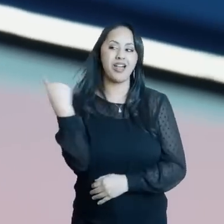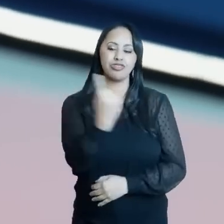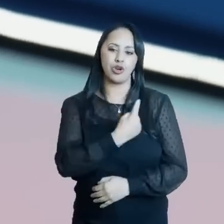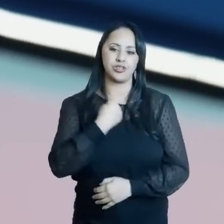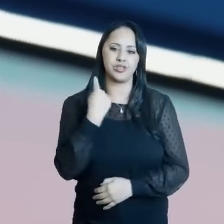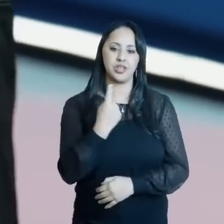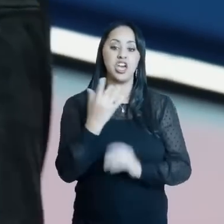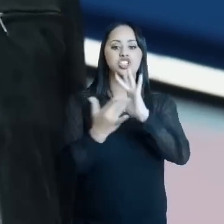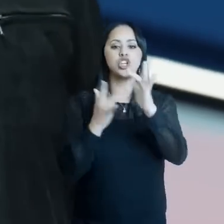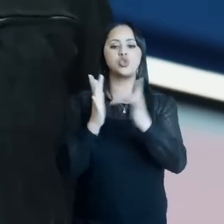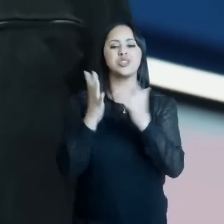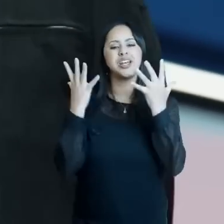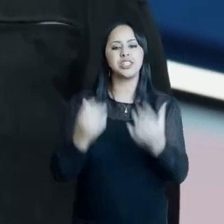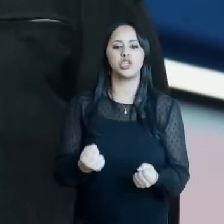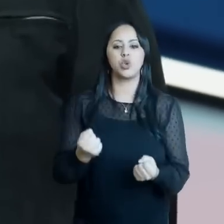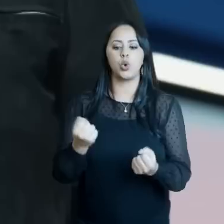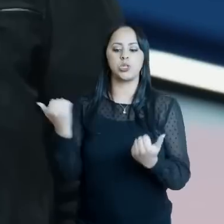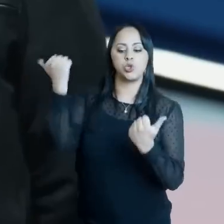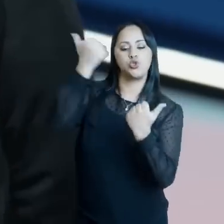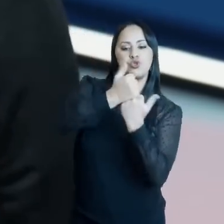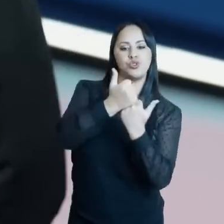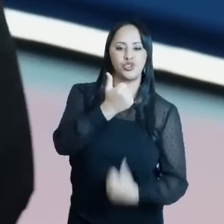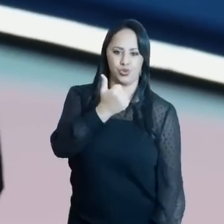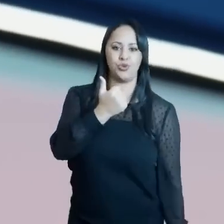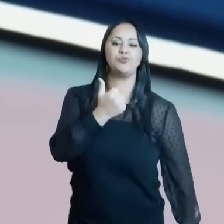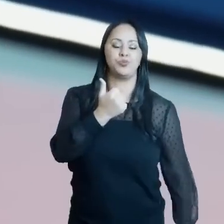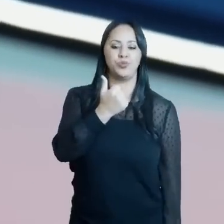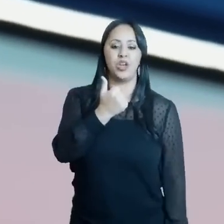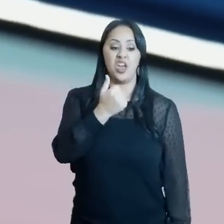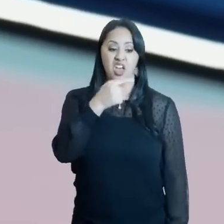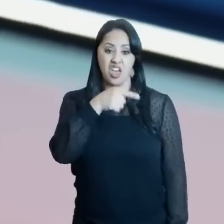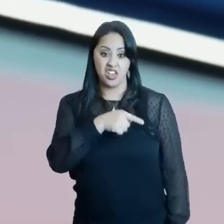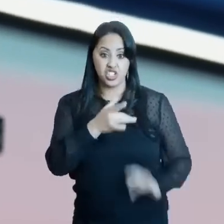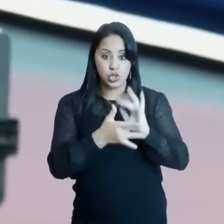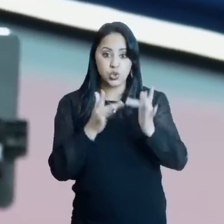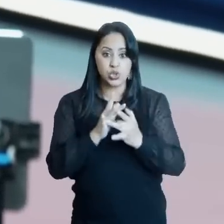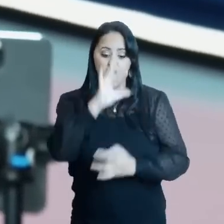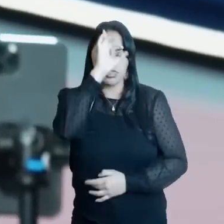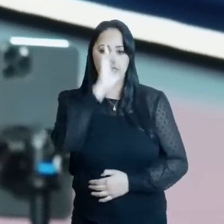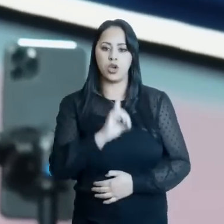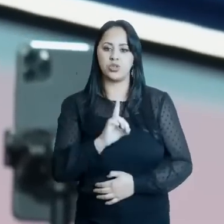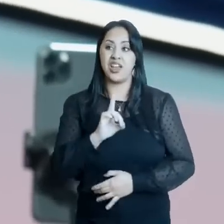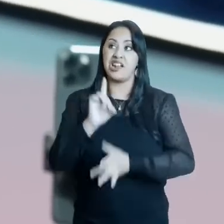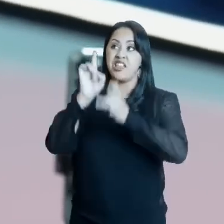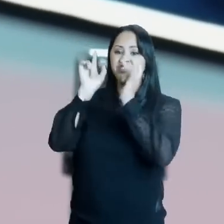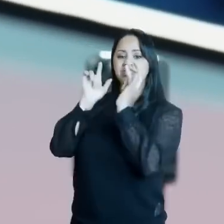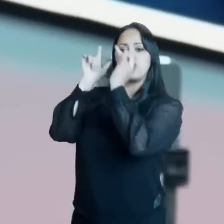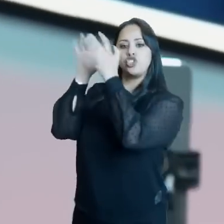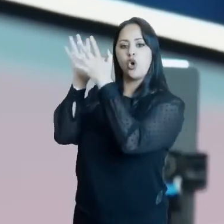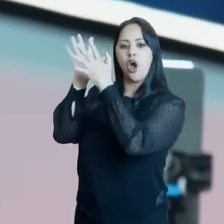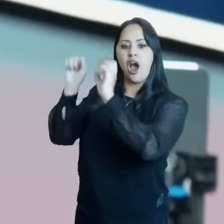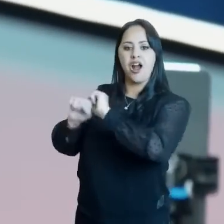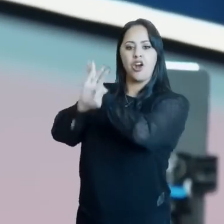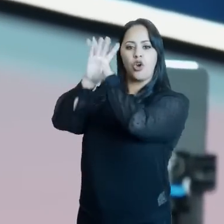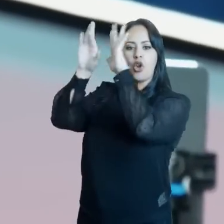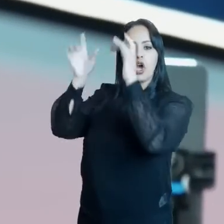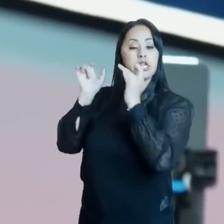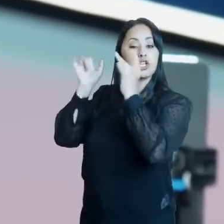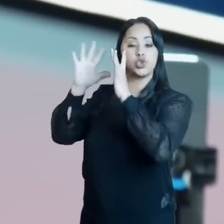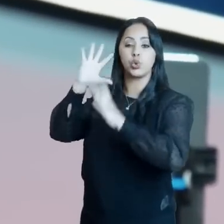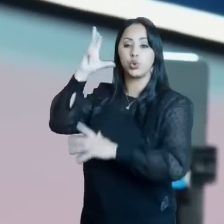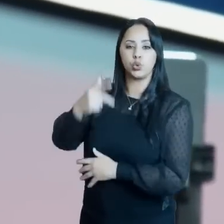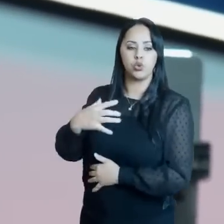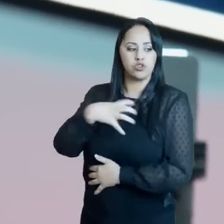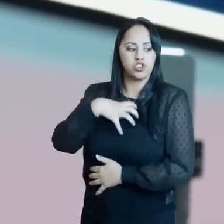e pagou o preço. Ele, sendo Deus, não se usurpou, ele deixou de ser Deus, ele veio em forma